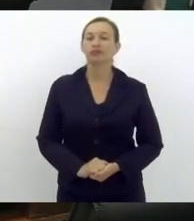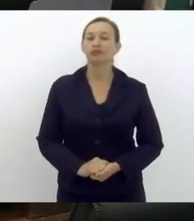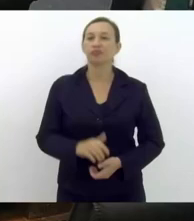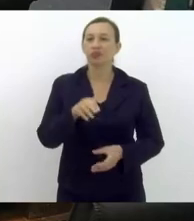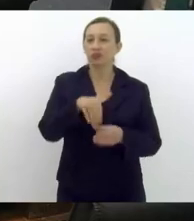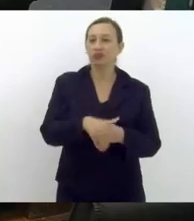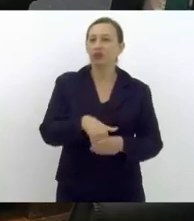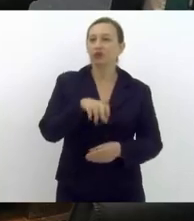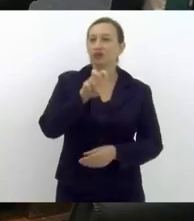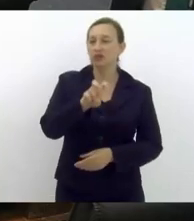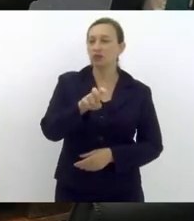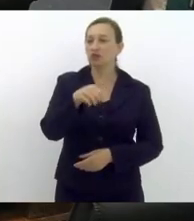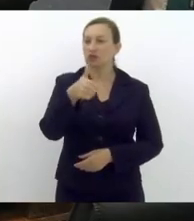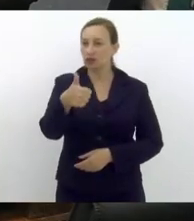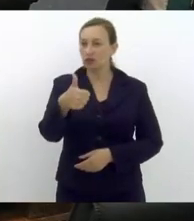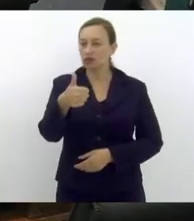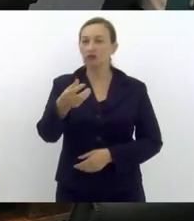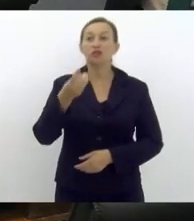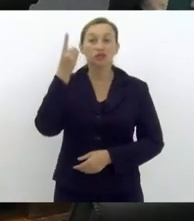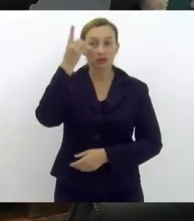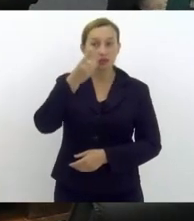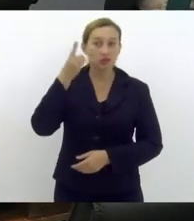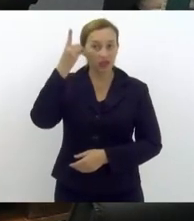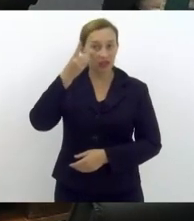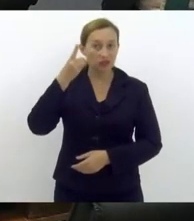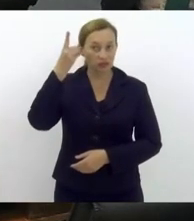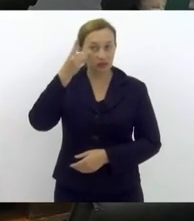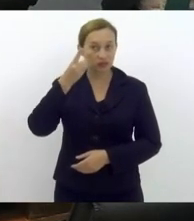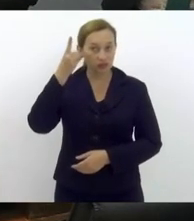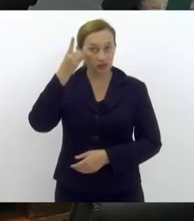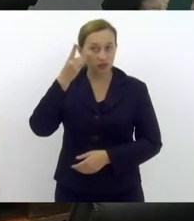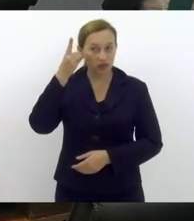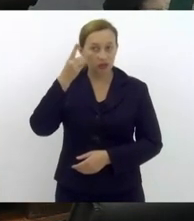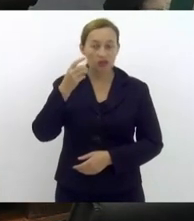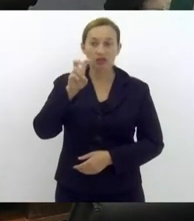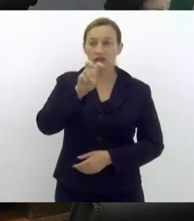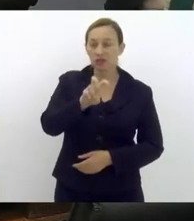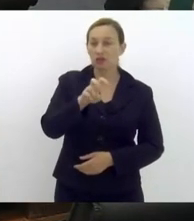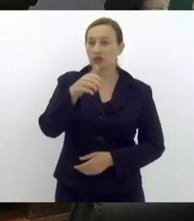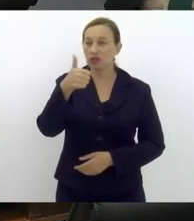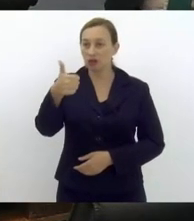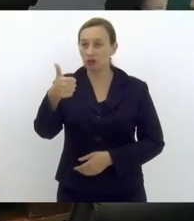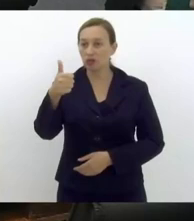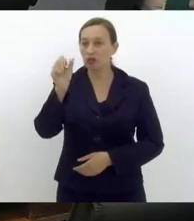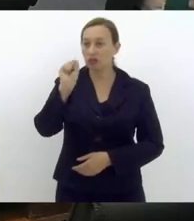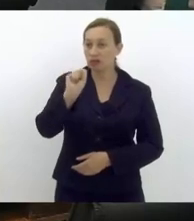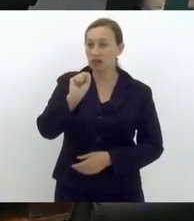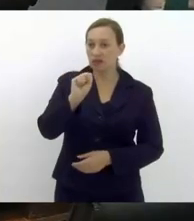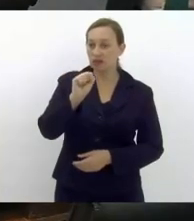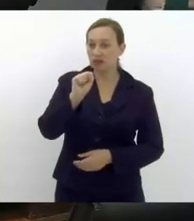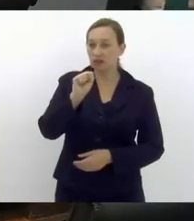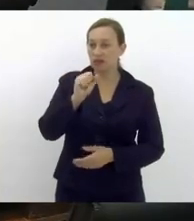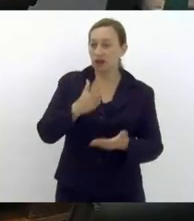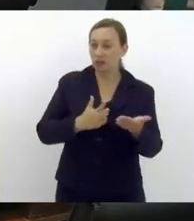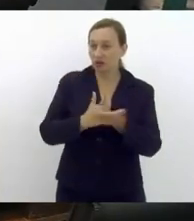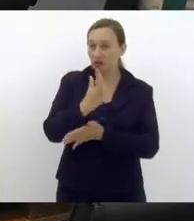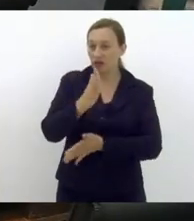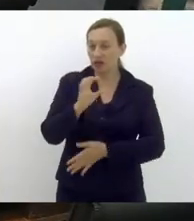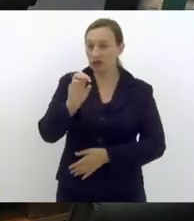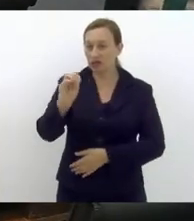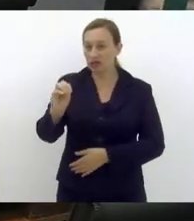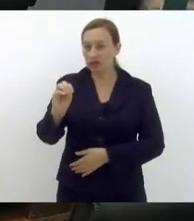Votaram 51 senhores deputados. 51 sim. 51 sim, zero não. E zero